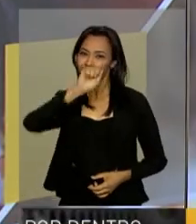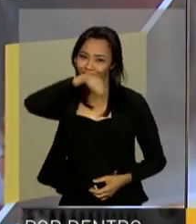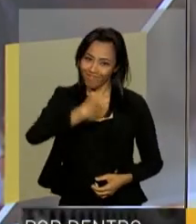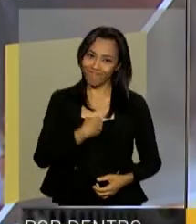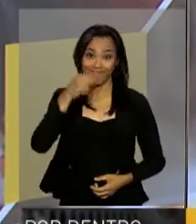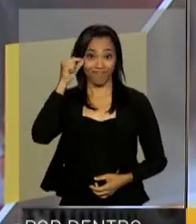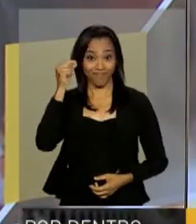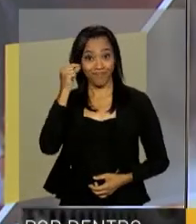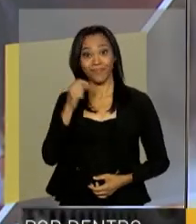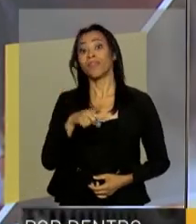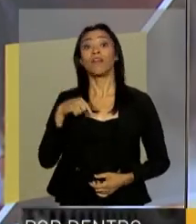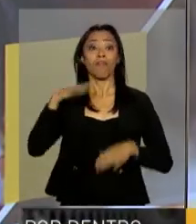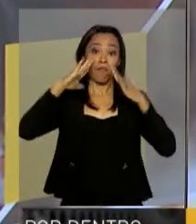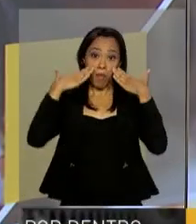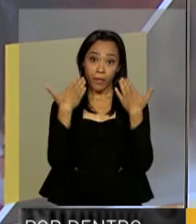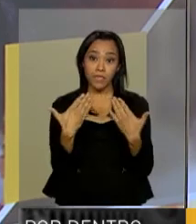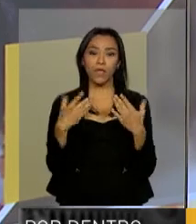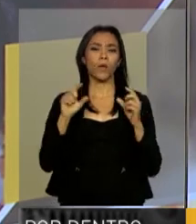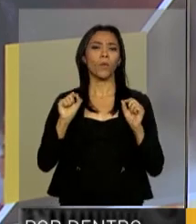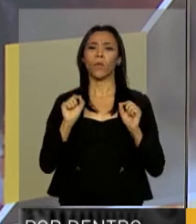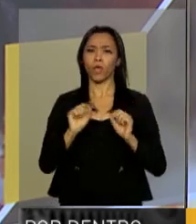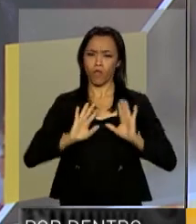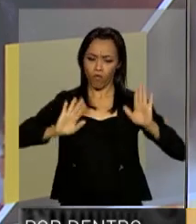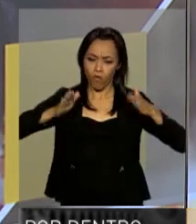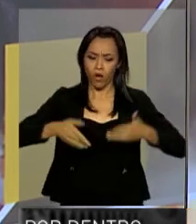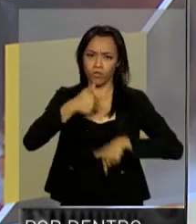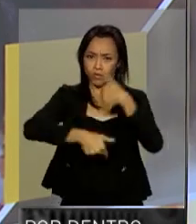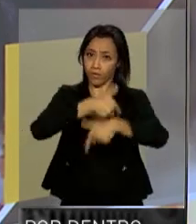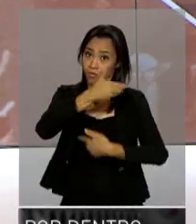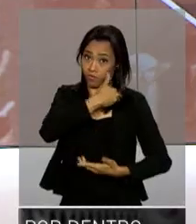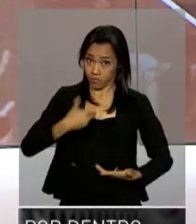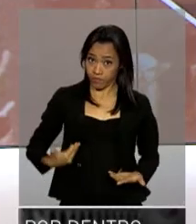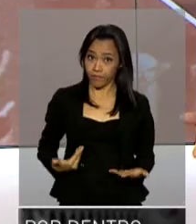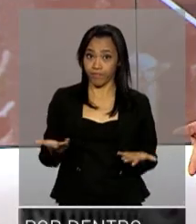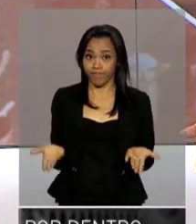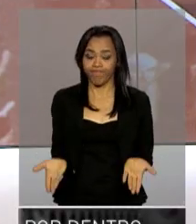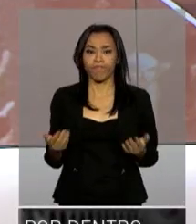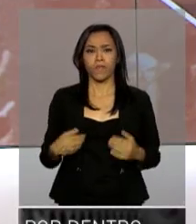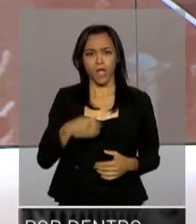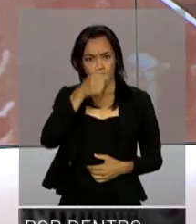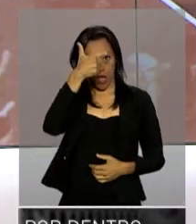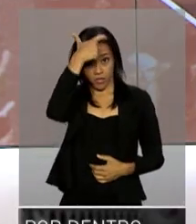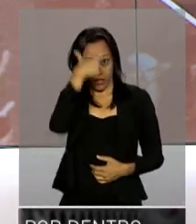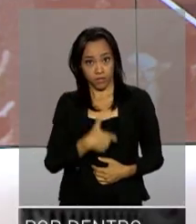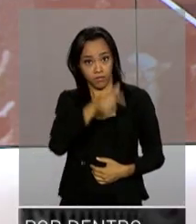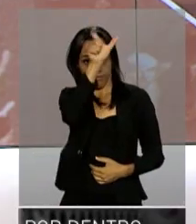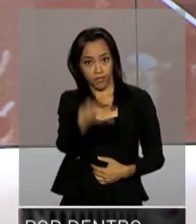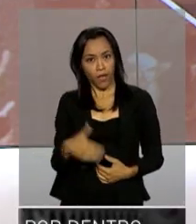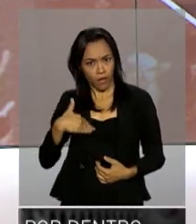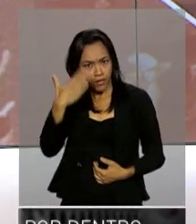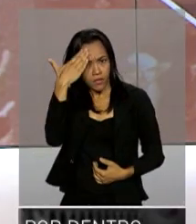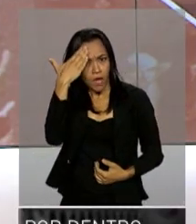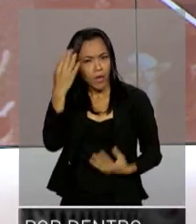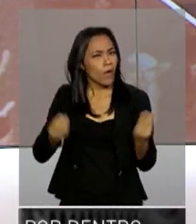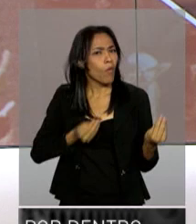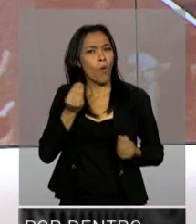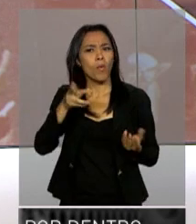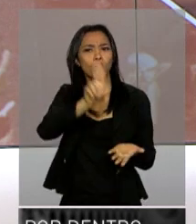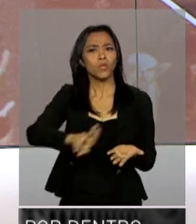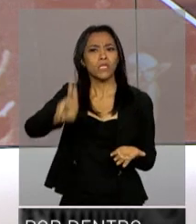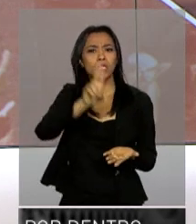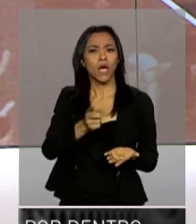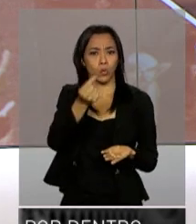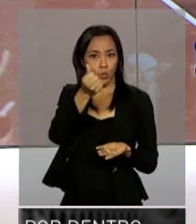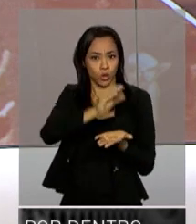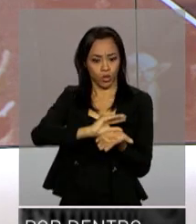eu sou Renata Corsini e este é o programa Por Dentro do Governo. Os cidadãos que quiserem saber como são utilizadas as